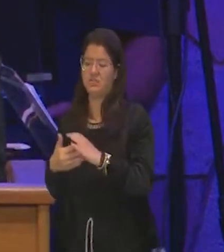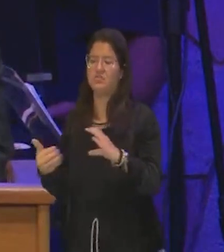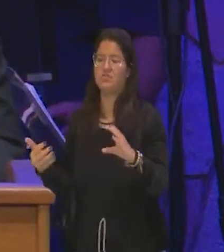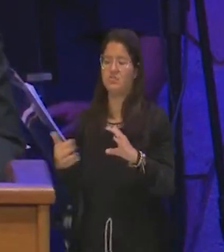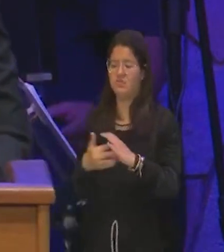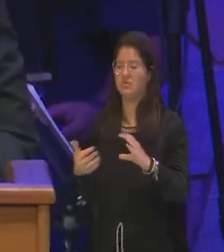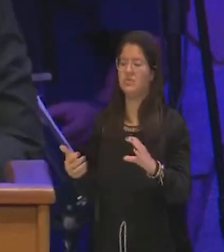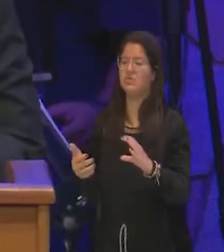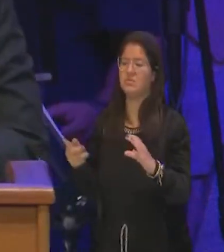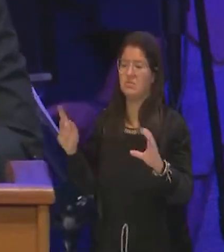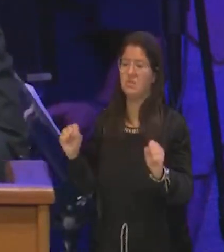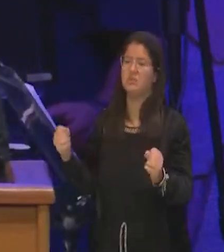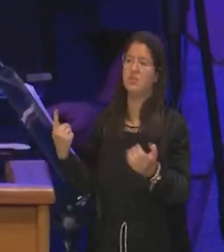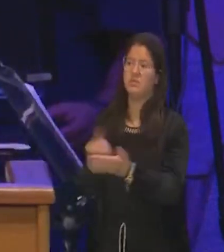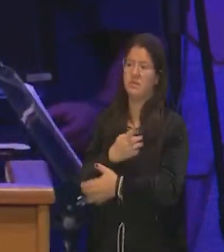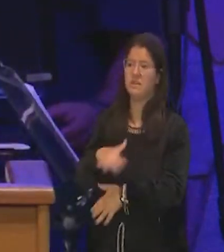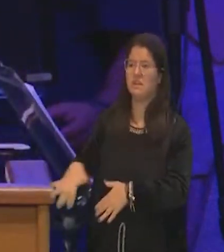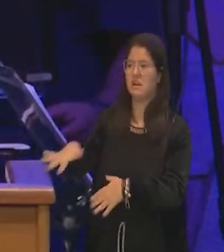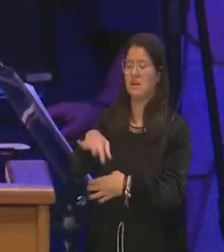entre líderes,